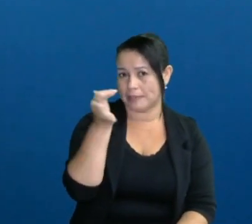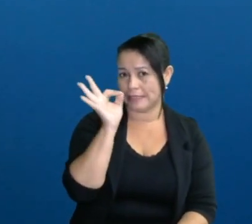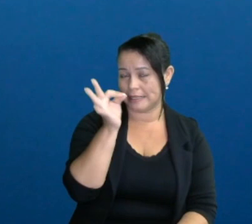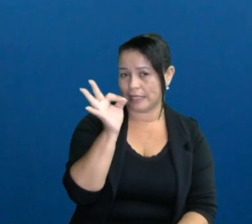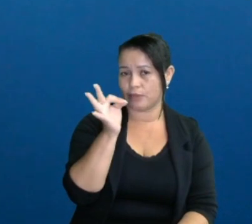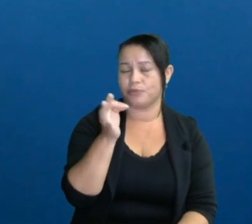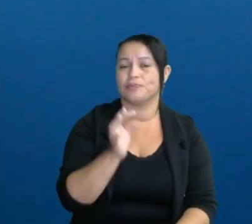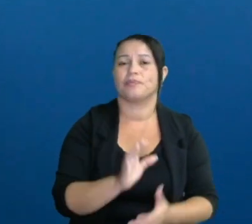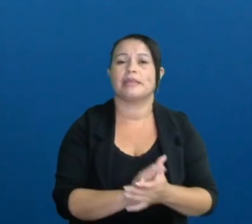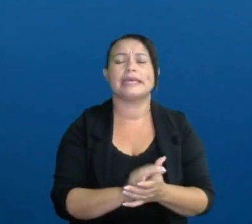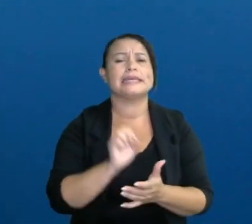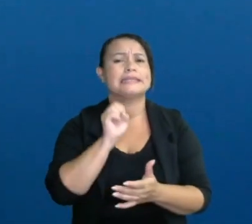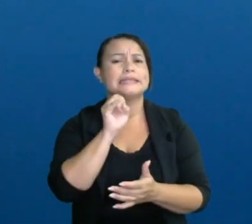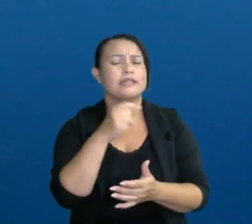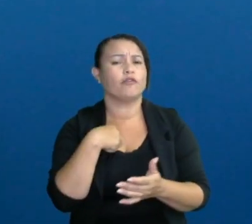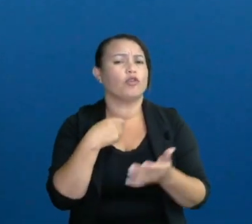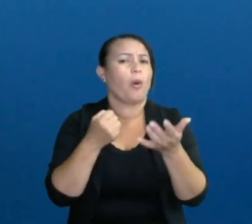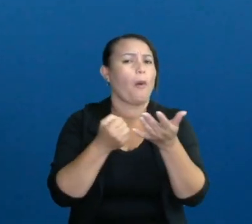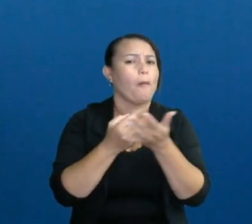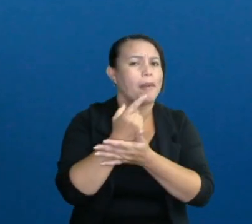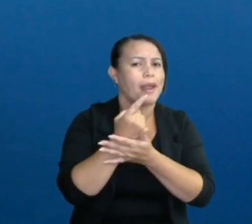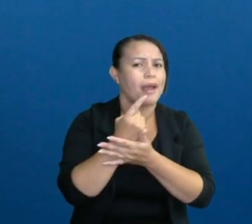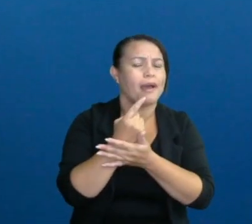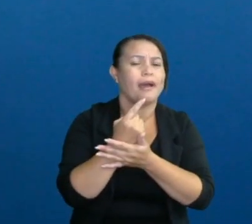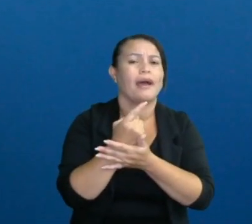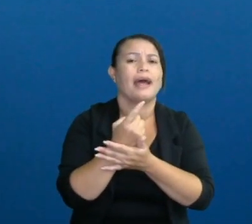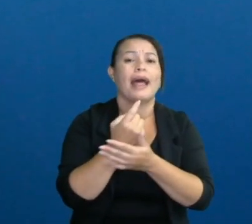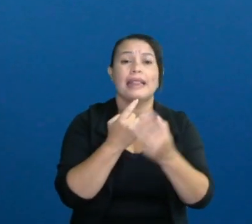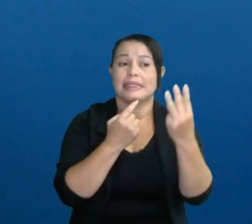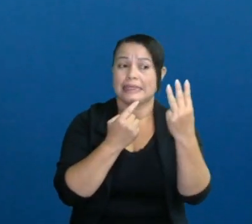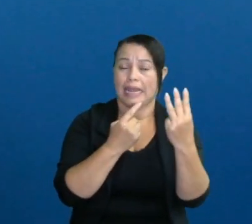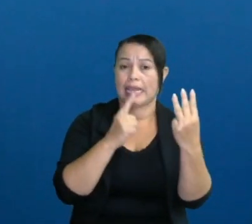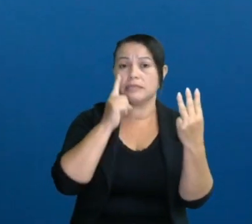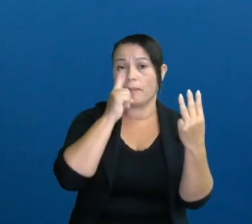certo? Se eu fosse comprar 3